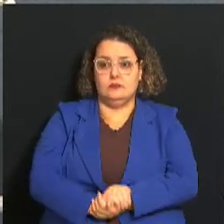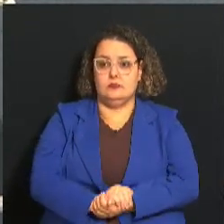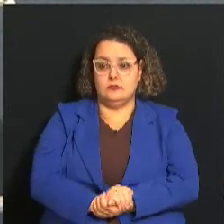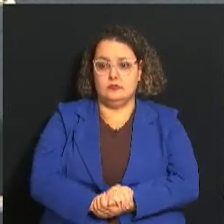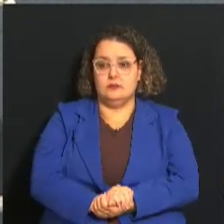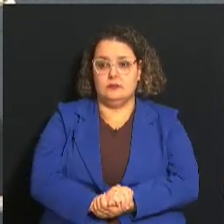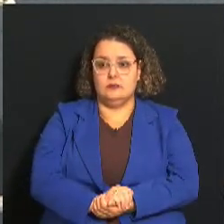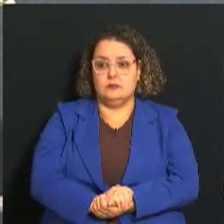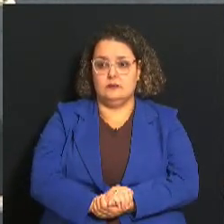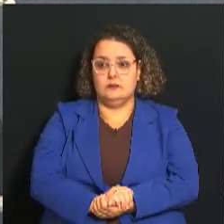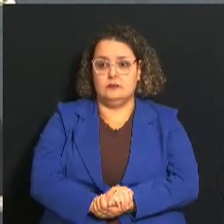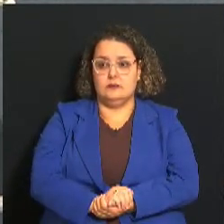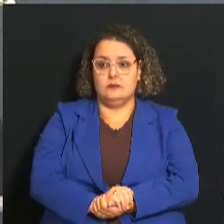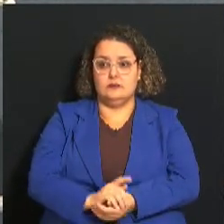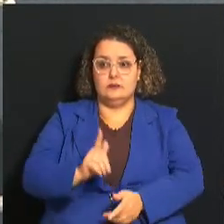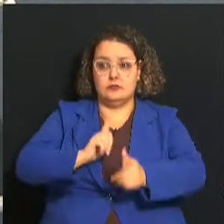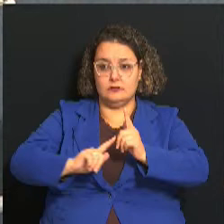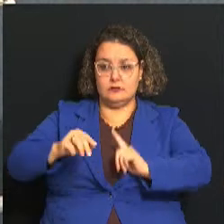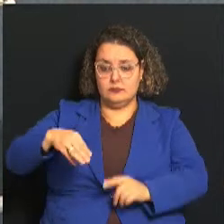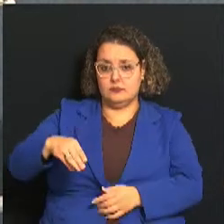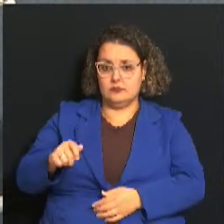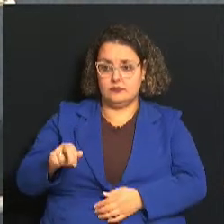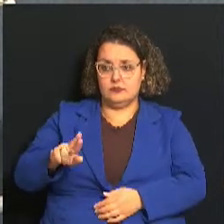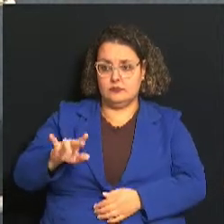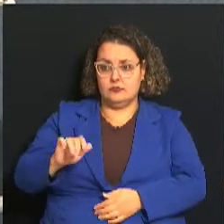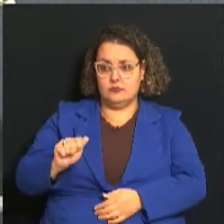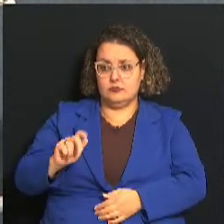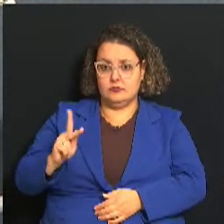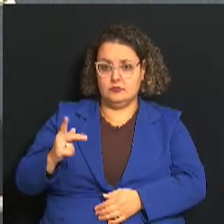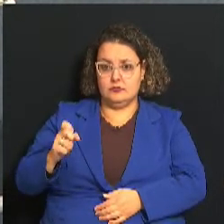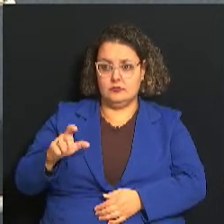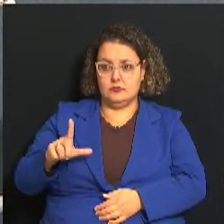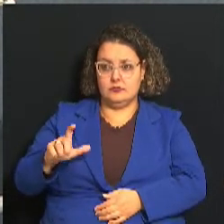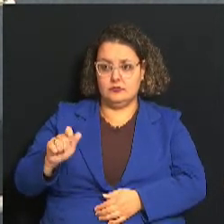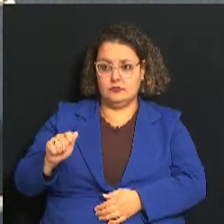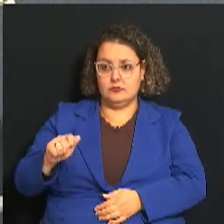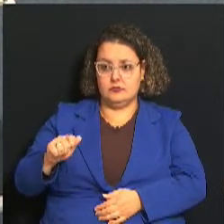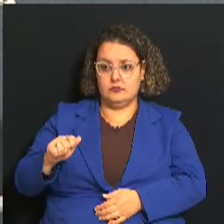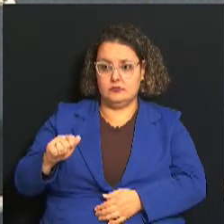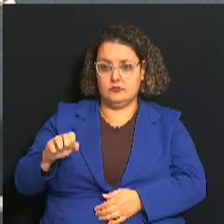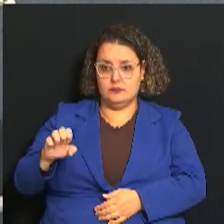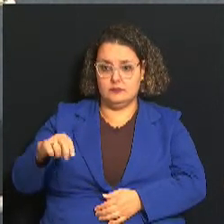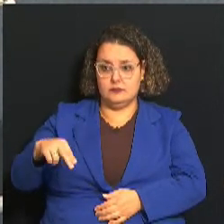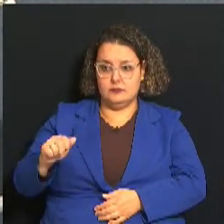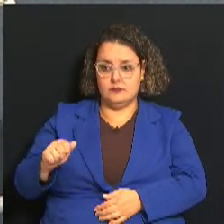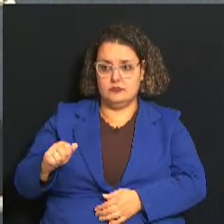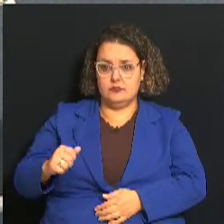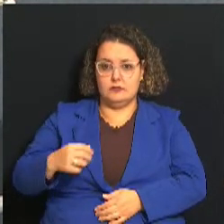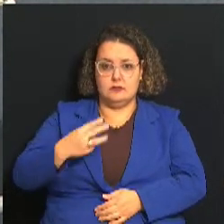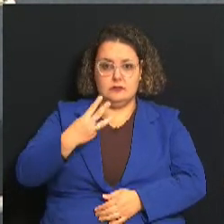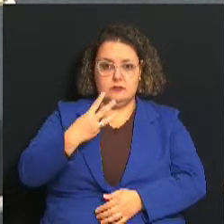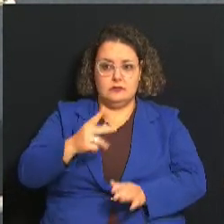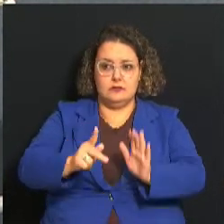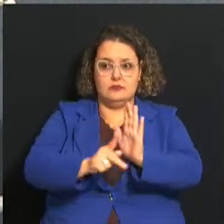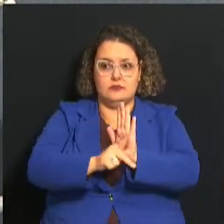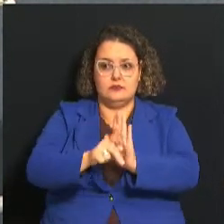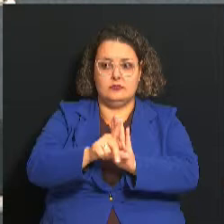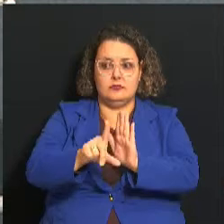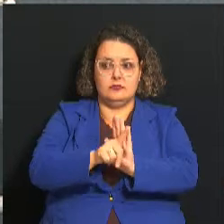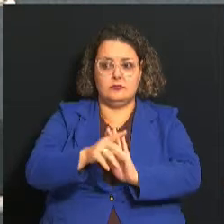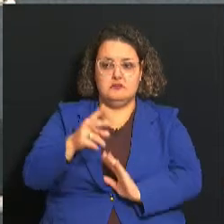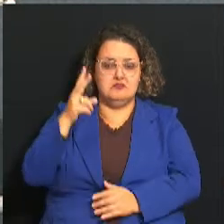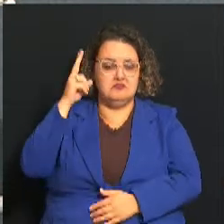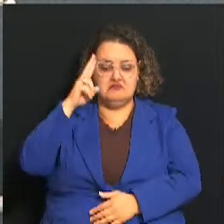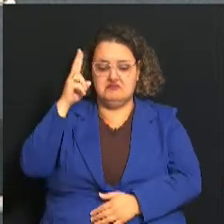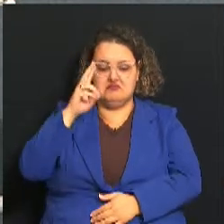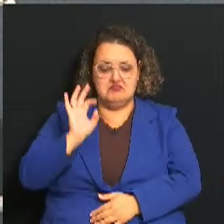da Maria Helena, eu acho que teve uns 3 projetos de lei, agora nem estou me lembrando direito,